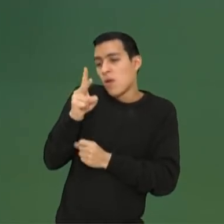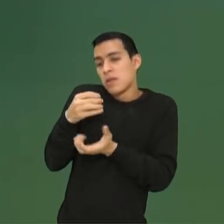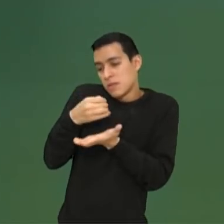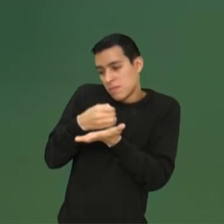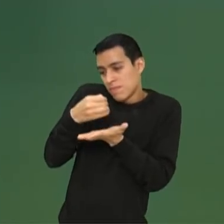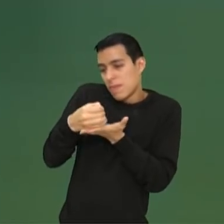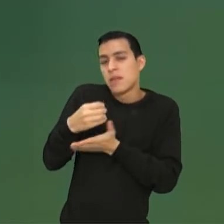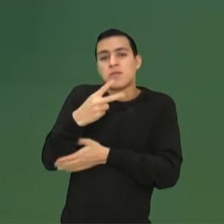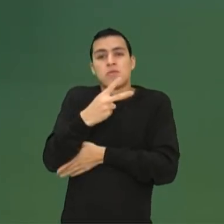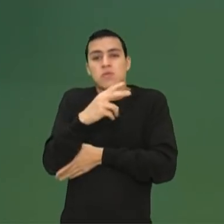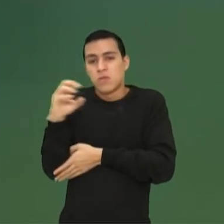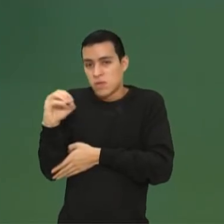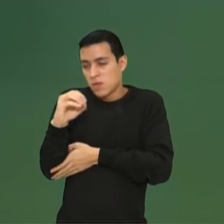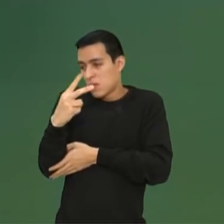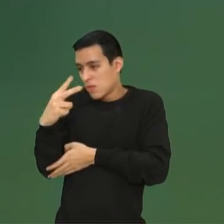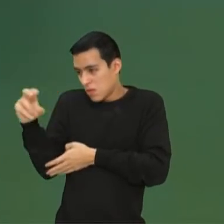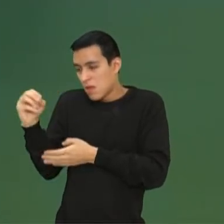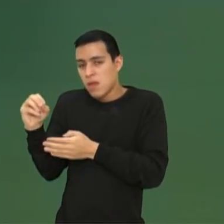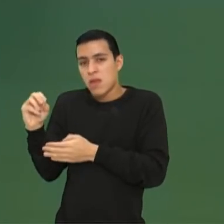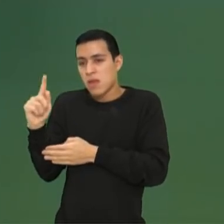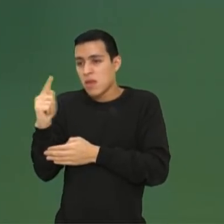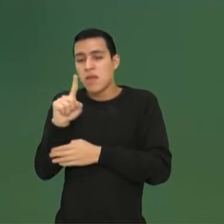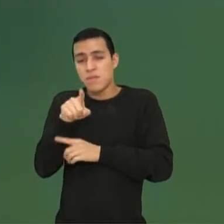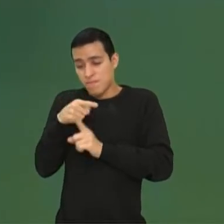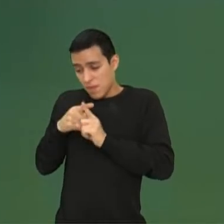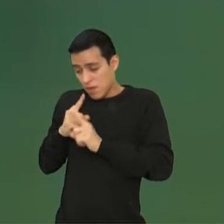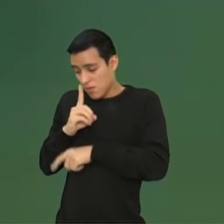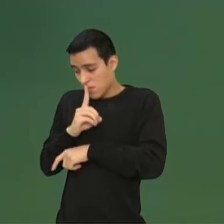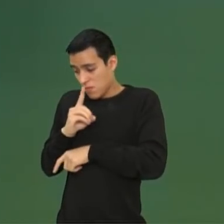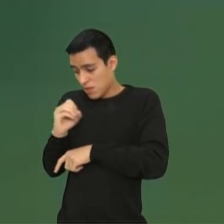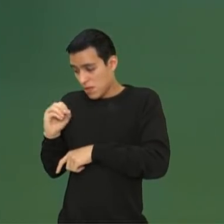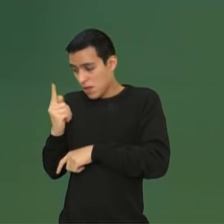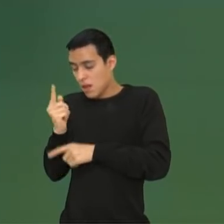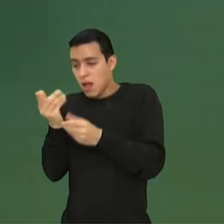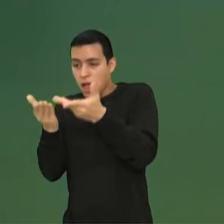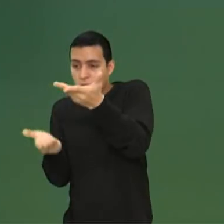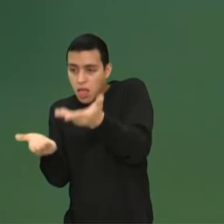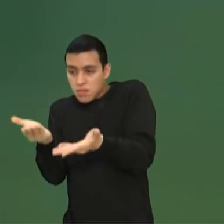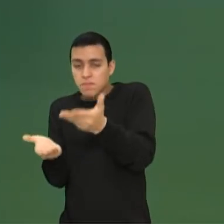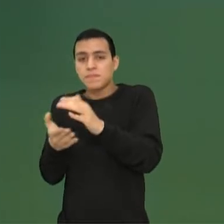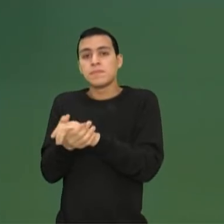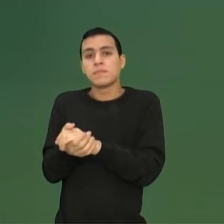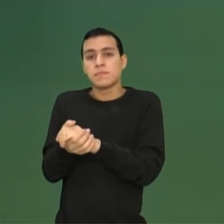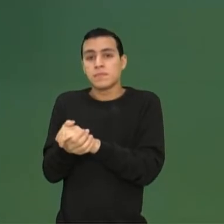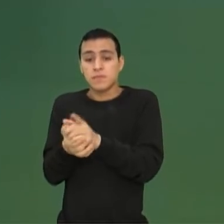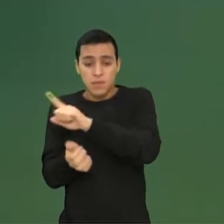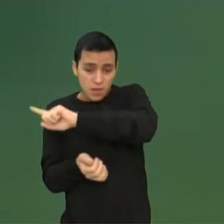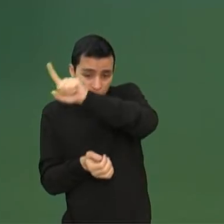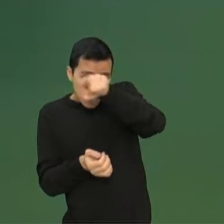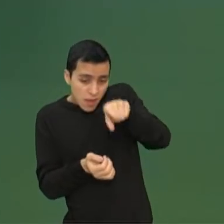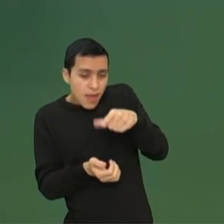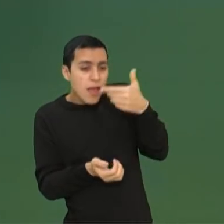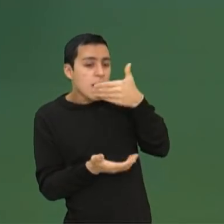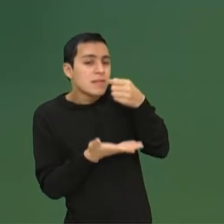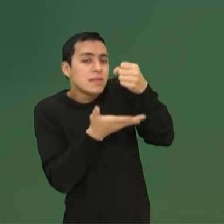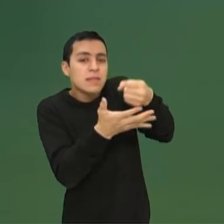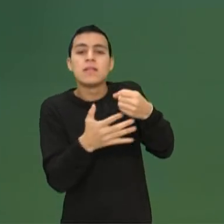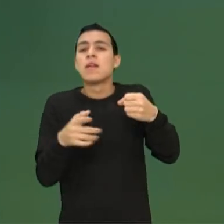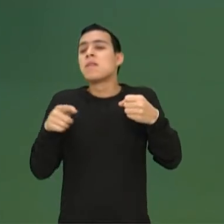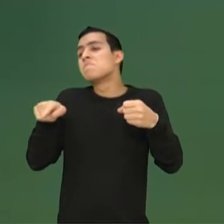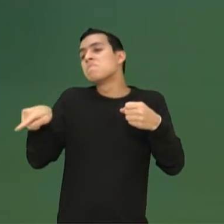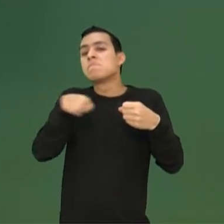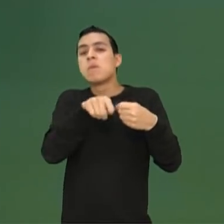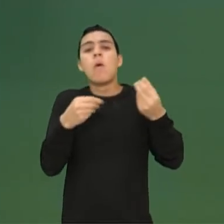de 200 gramas e 1 pezinho de 100 gramas. Quanto de açúcar foi colocado na